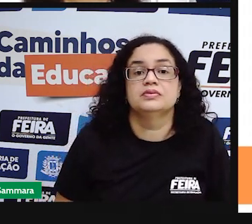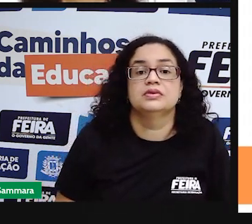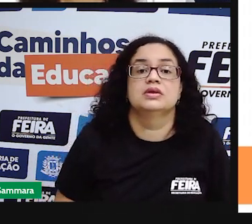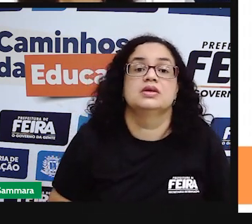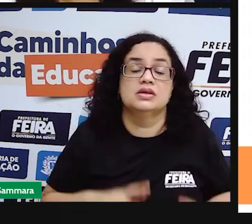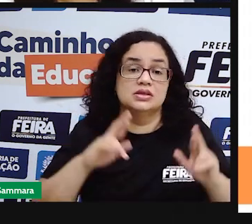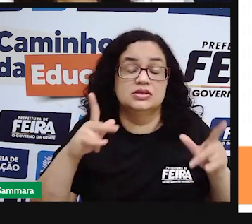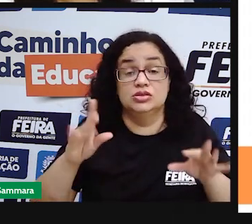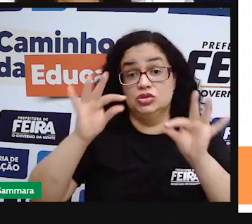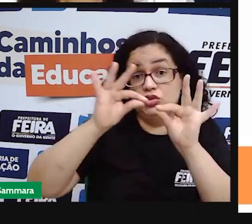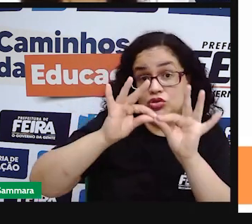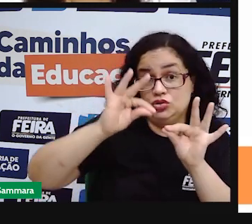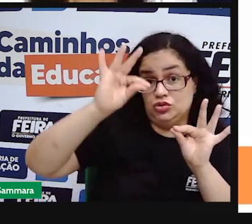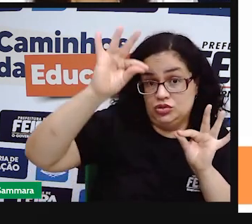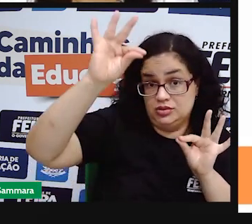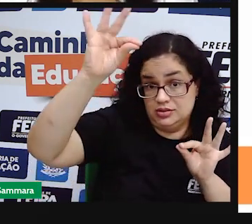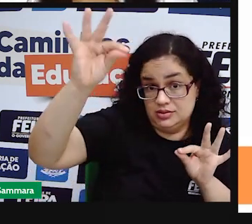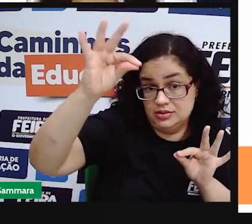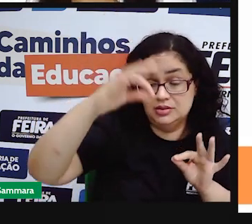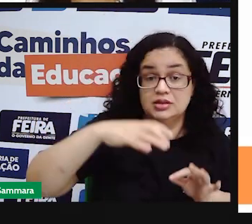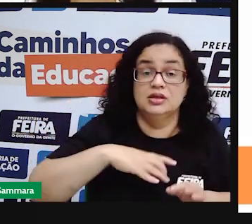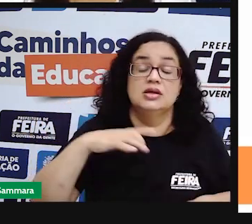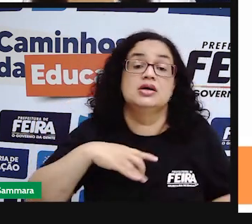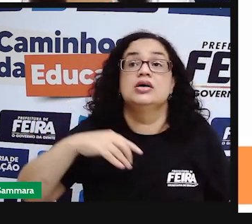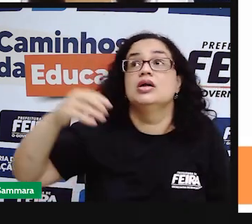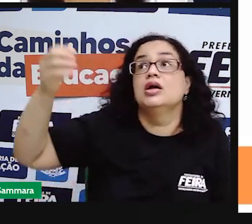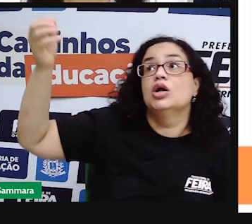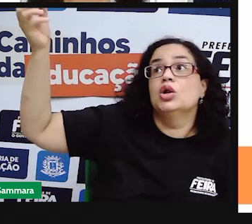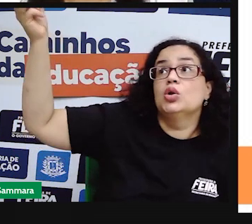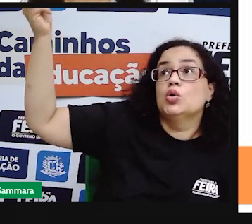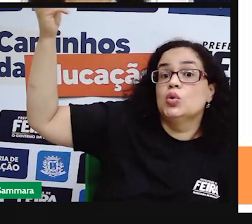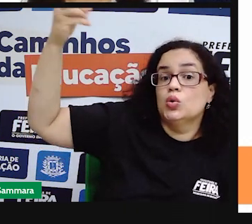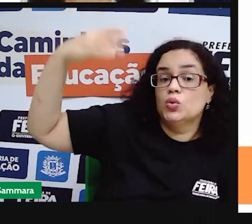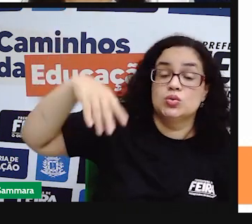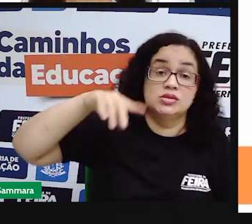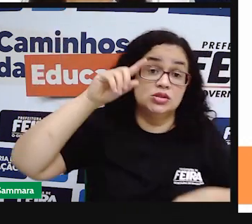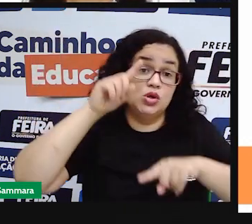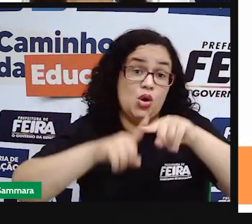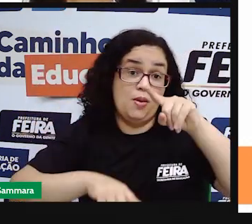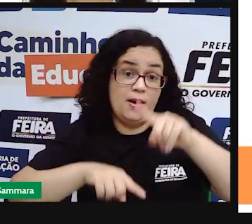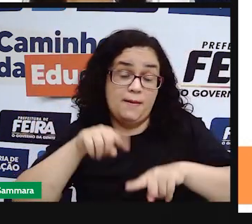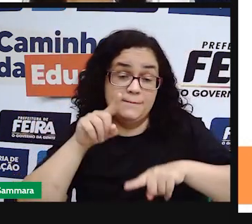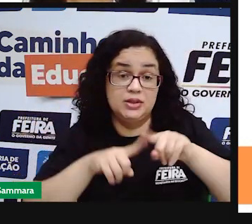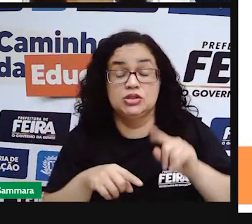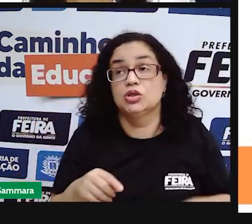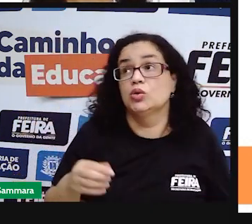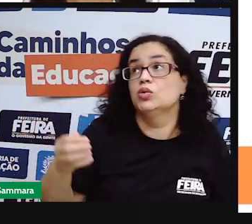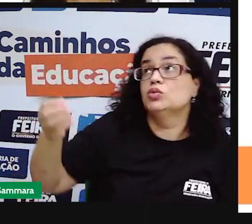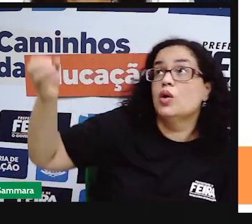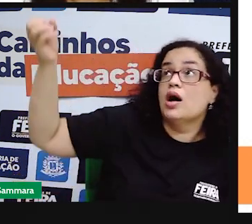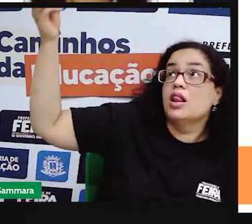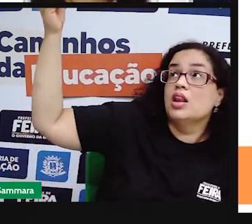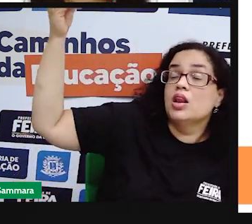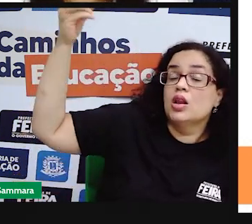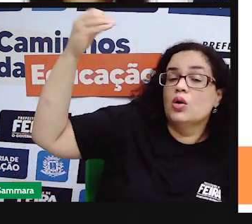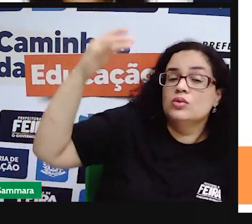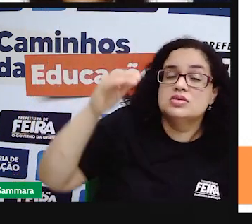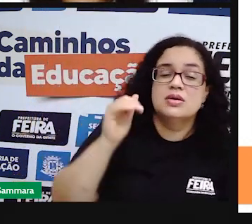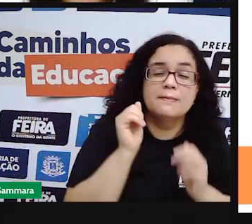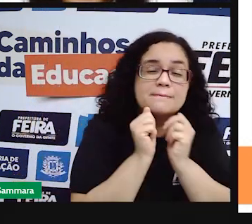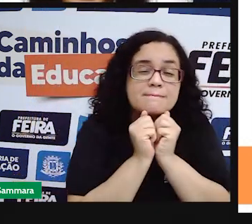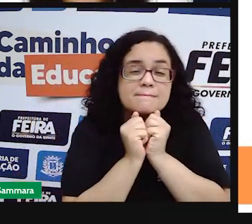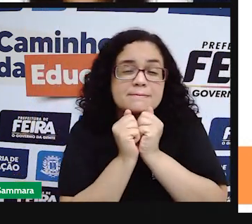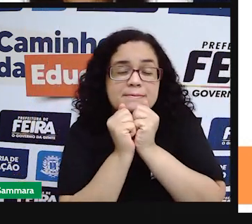da distância entre a fonte de luz e o objeto. Quando a fonte de luz está bem